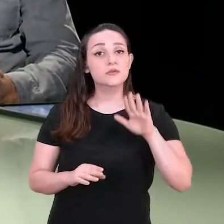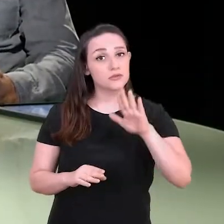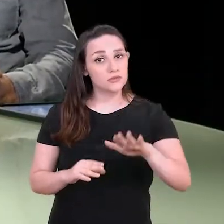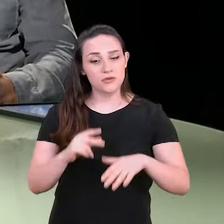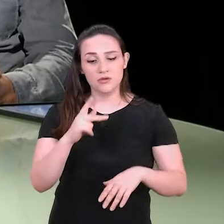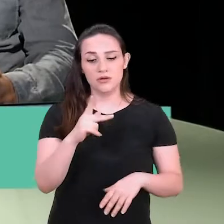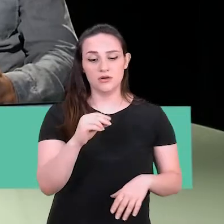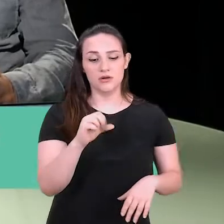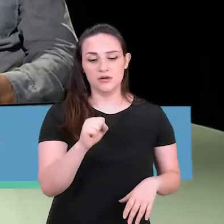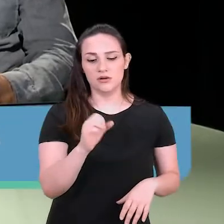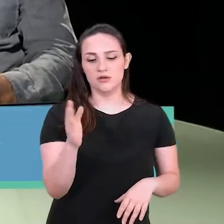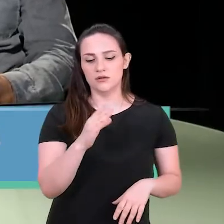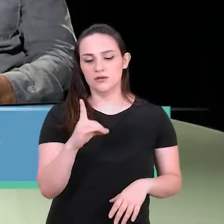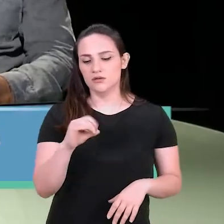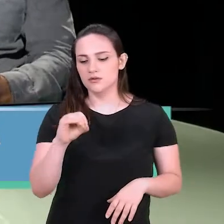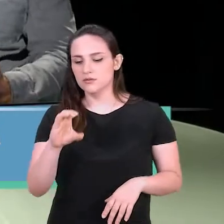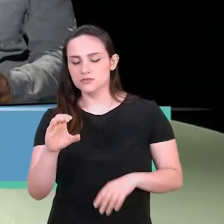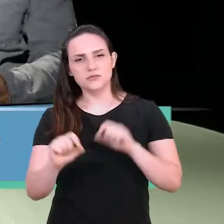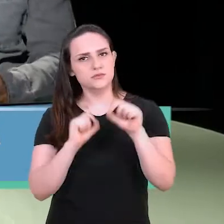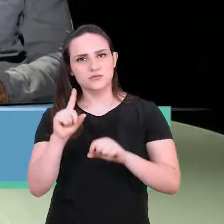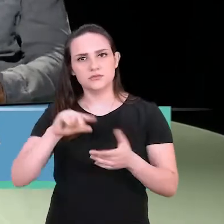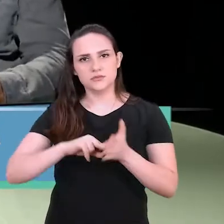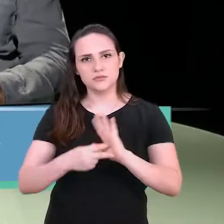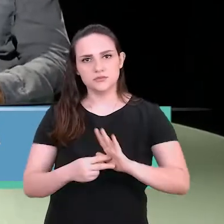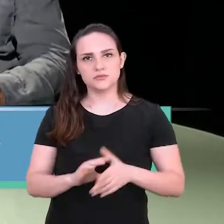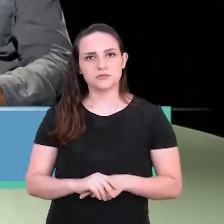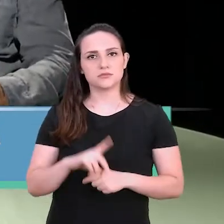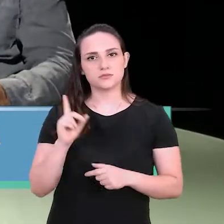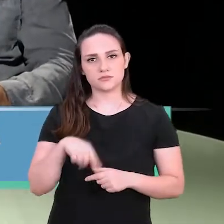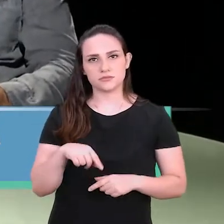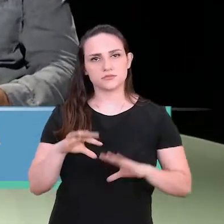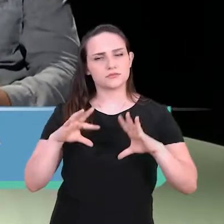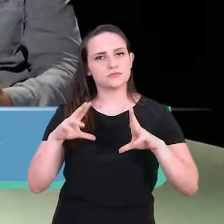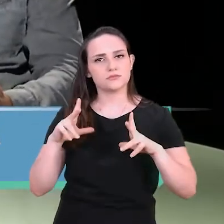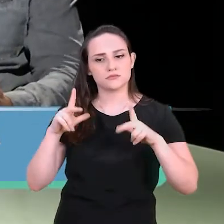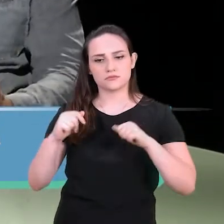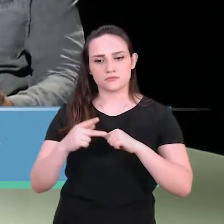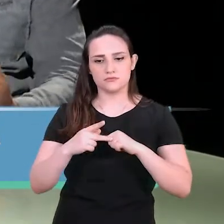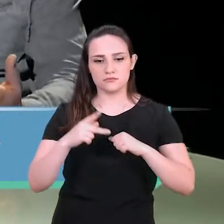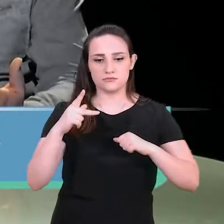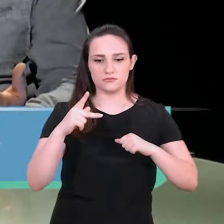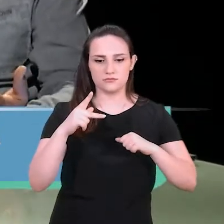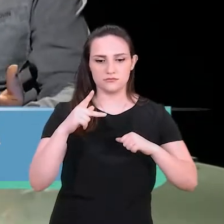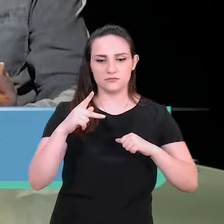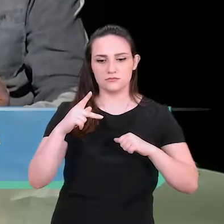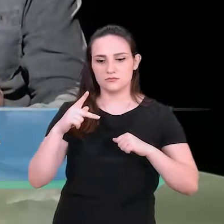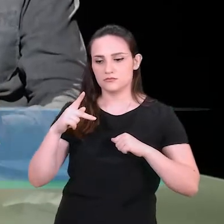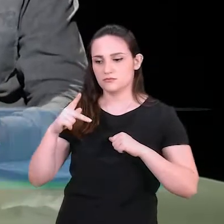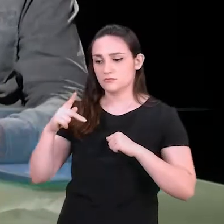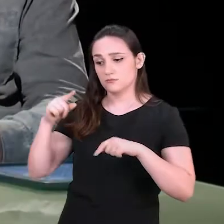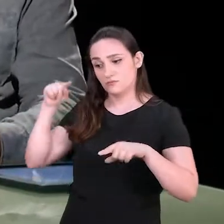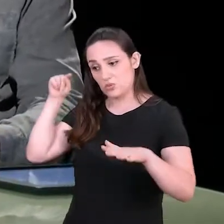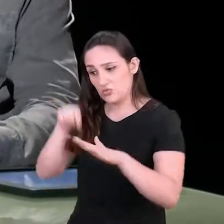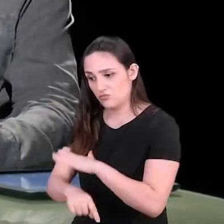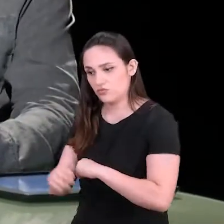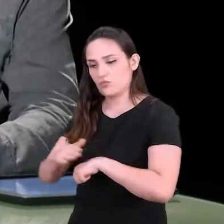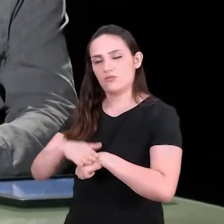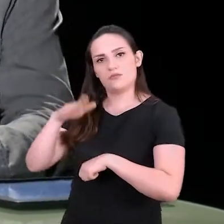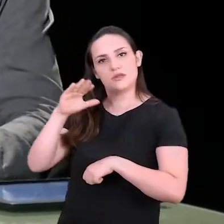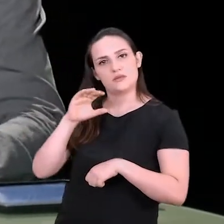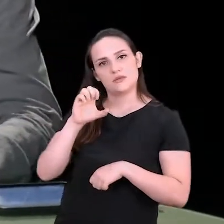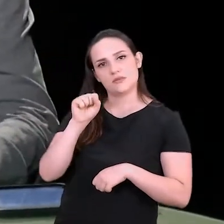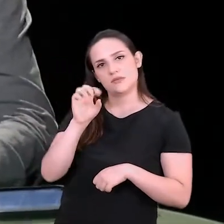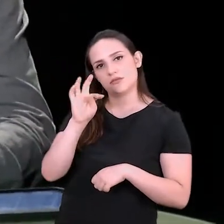Tiago, o pós-doc normalmente está ligado aos programas de pós-graduação estrito sensu